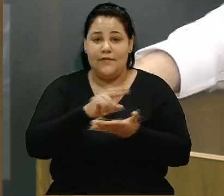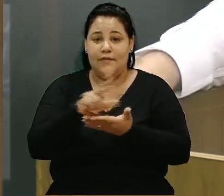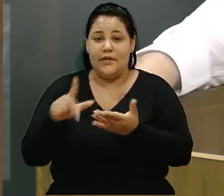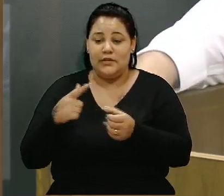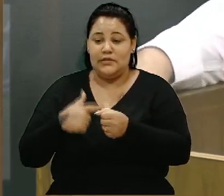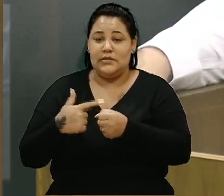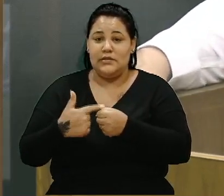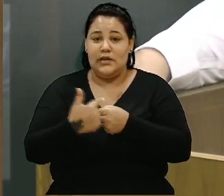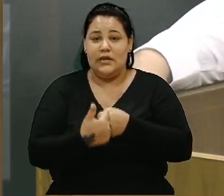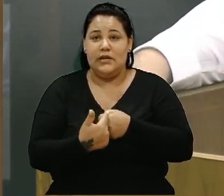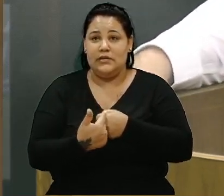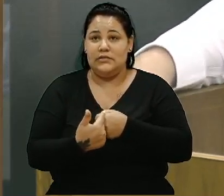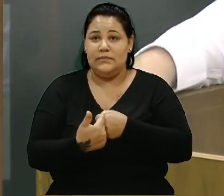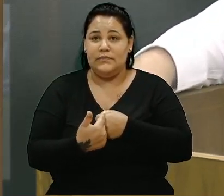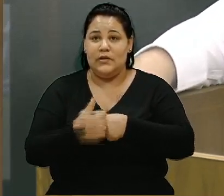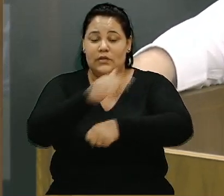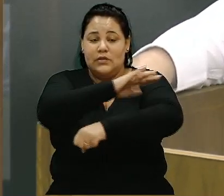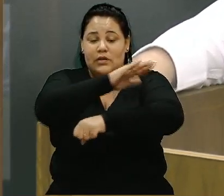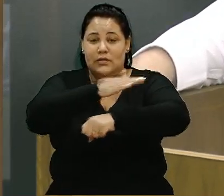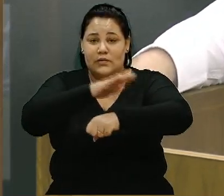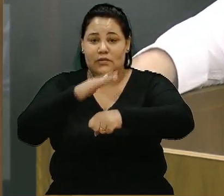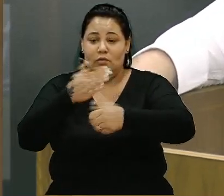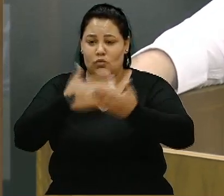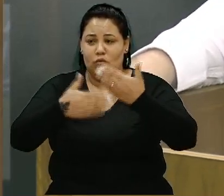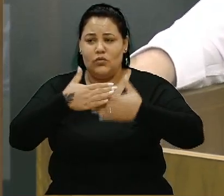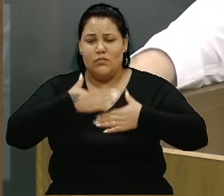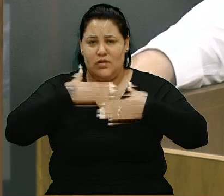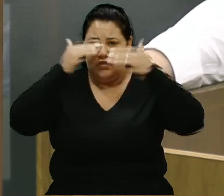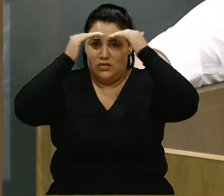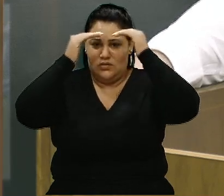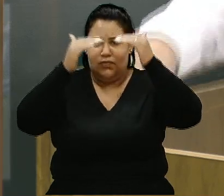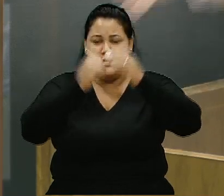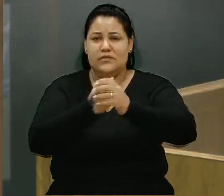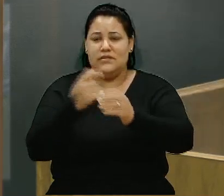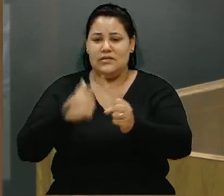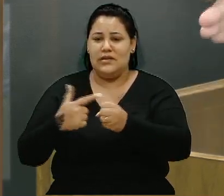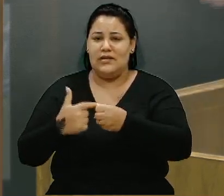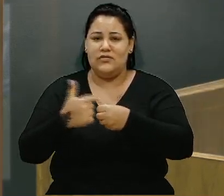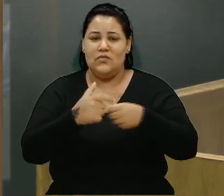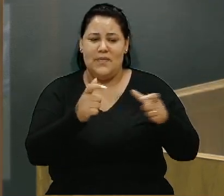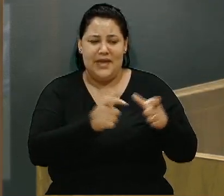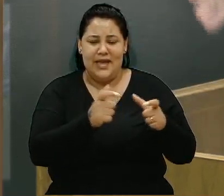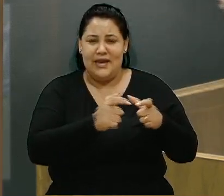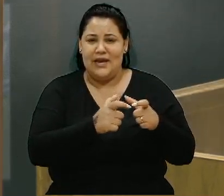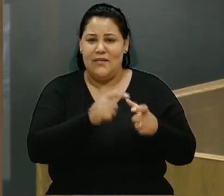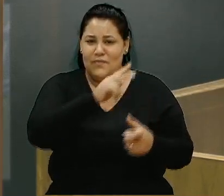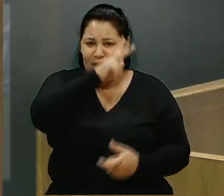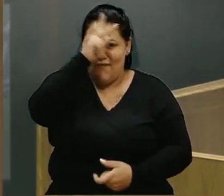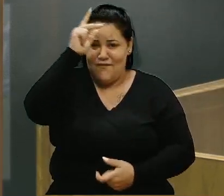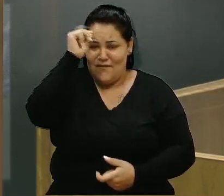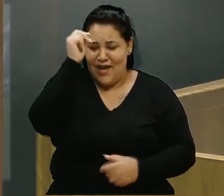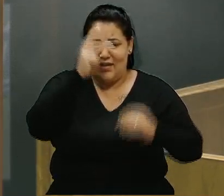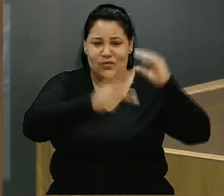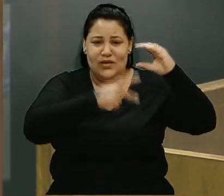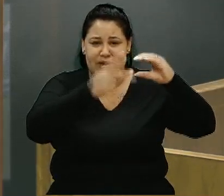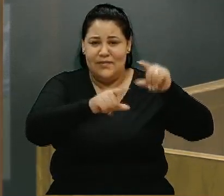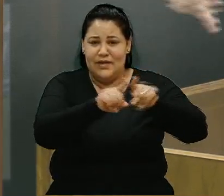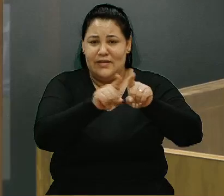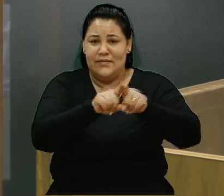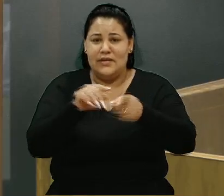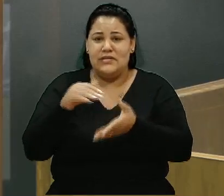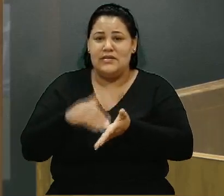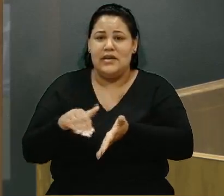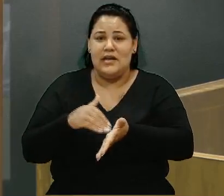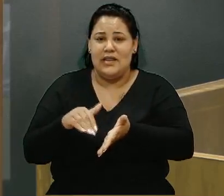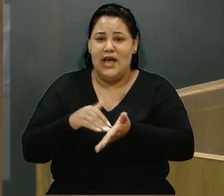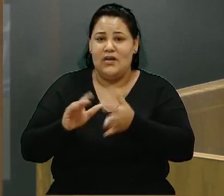dos Campos de Cima da Serra, com todo o meu respeito, cidades pequenas, prefeito, Câmara, o secretário de